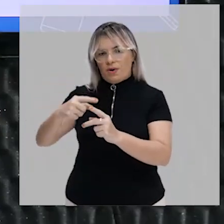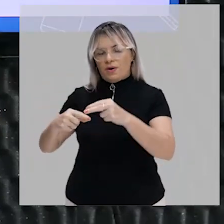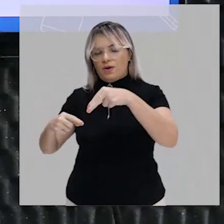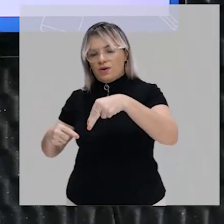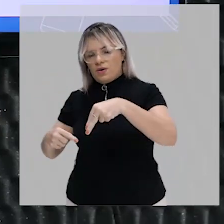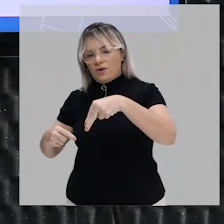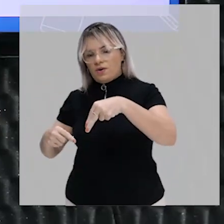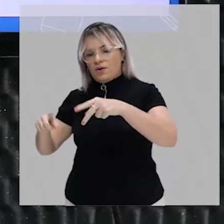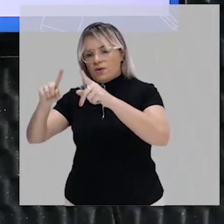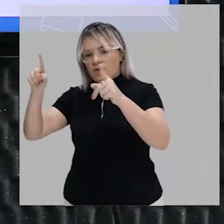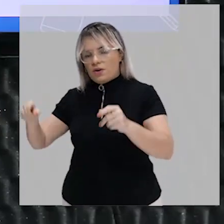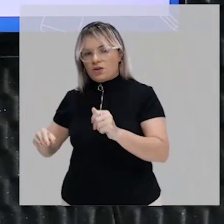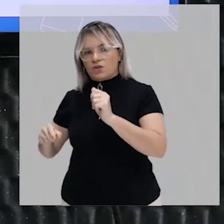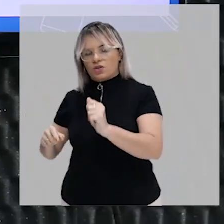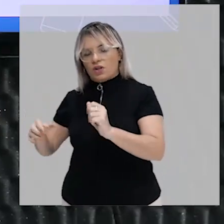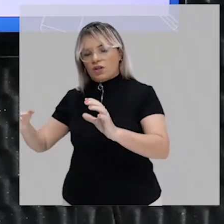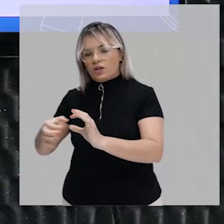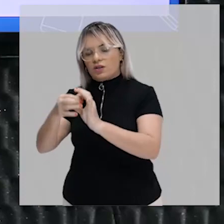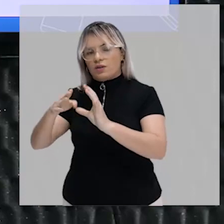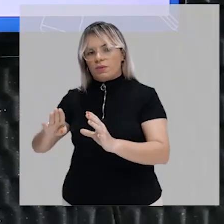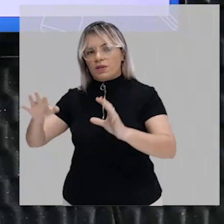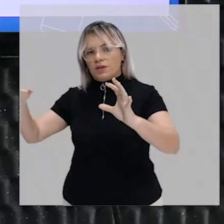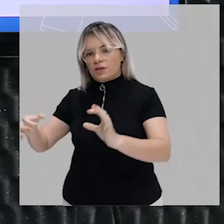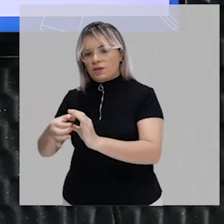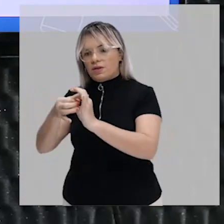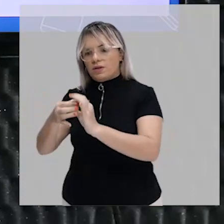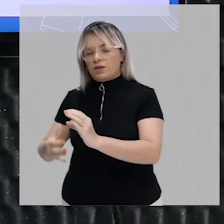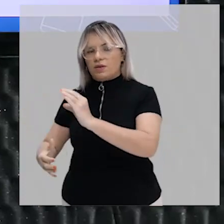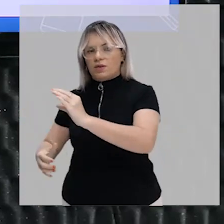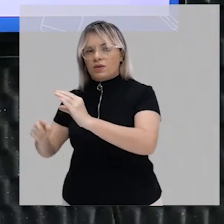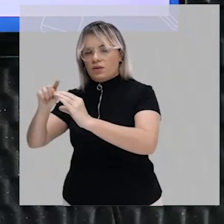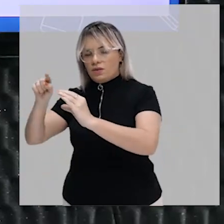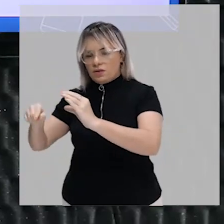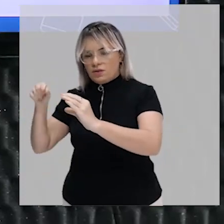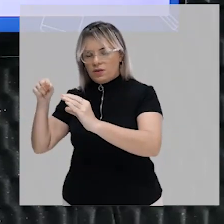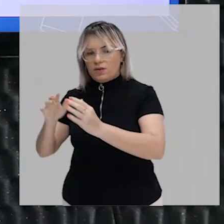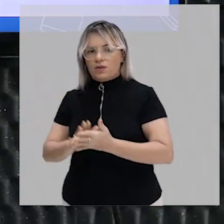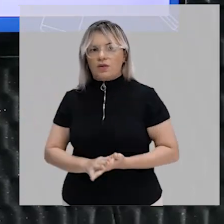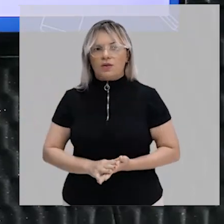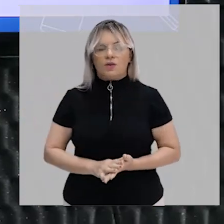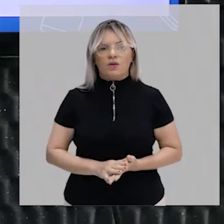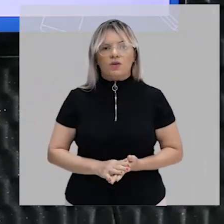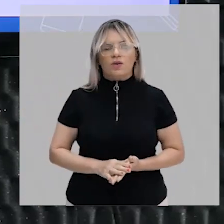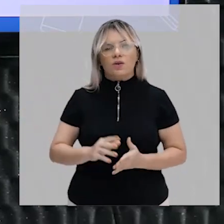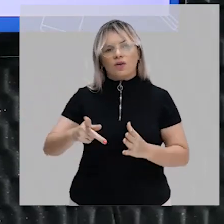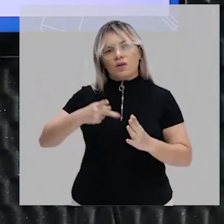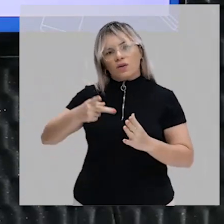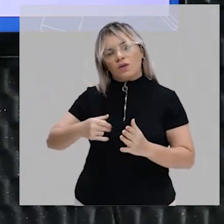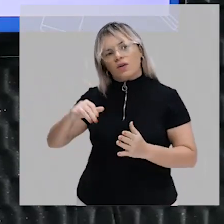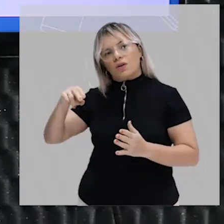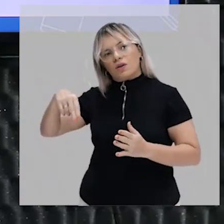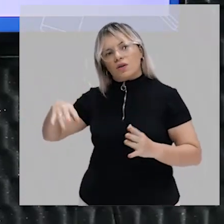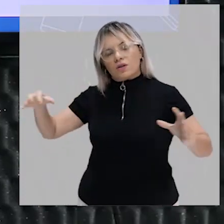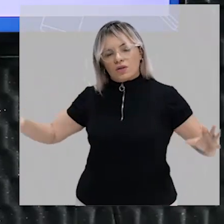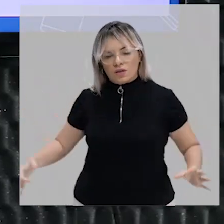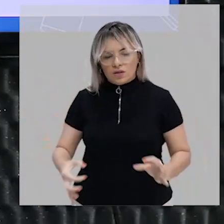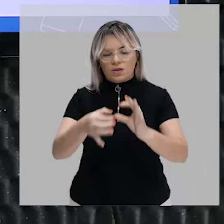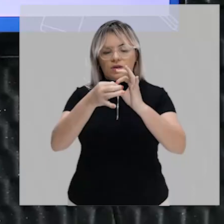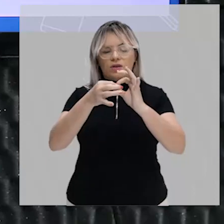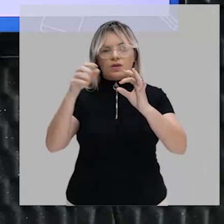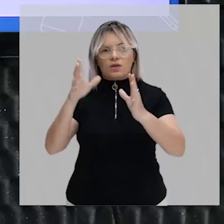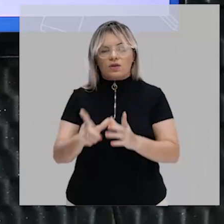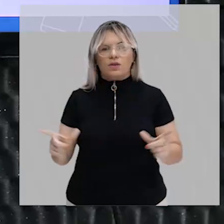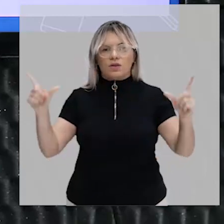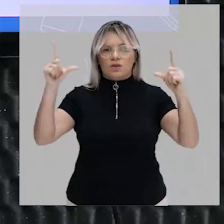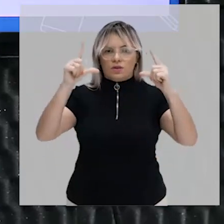de A, inter B, inter C, tá? E quando eu falo inter, tá subentendido que eu estou me referindo à operação interseção. É só a maneira